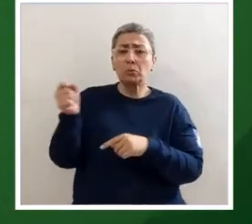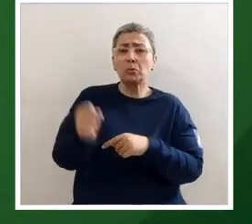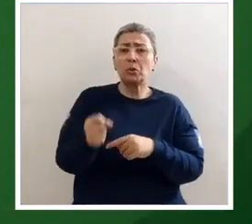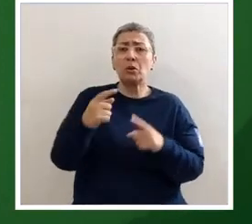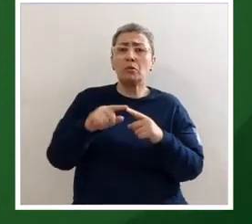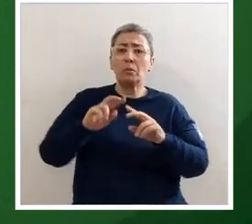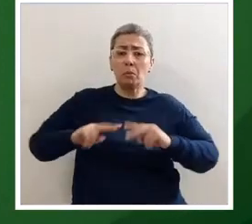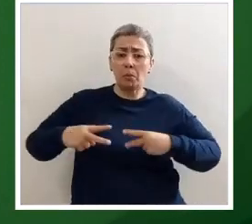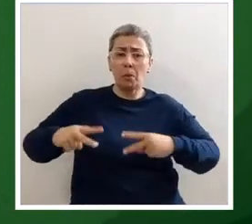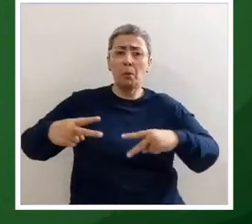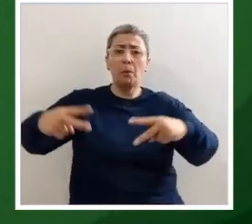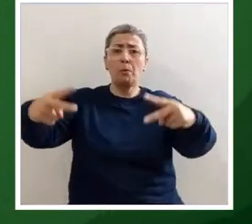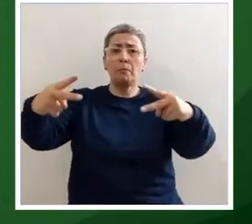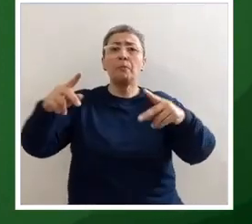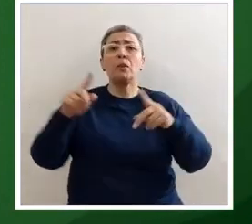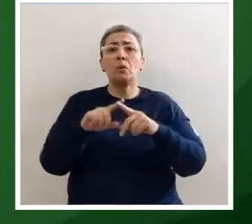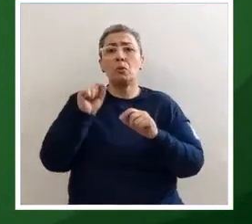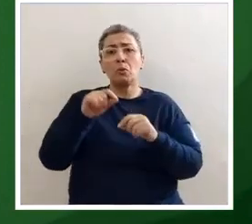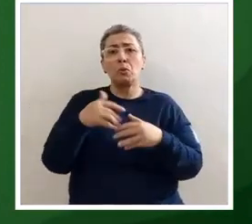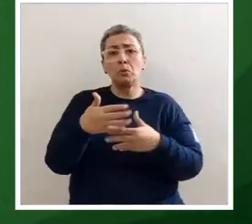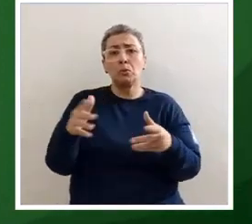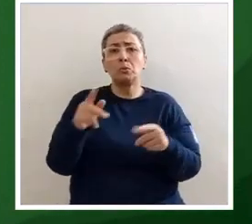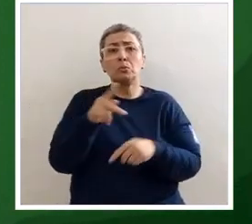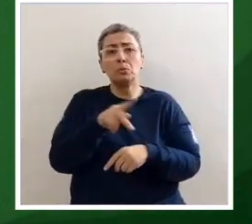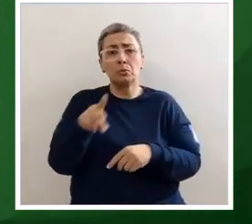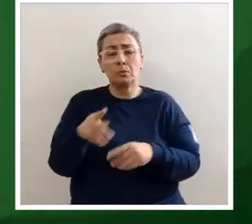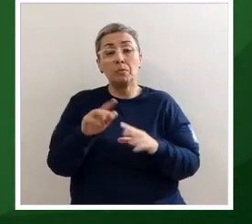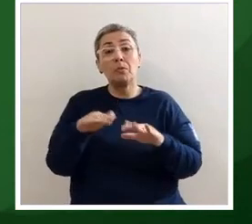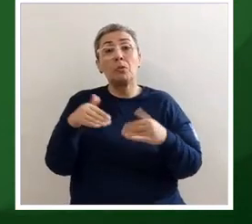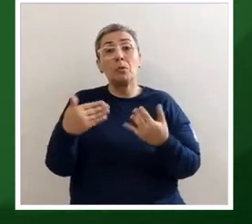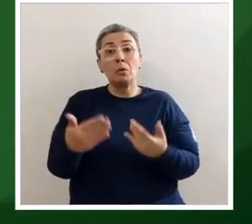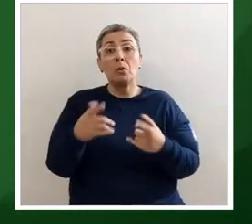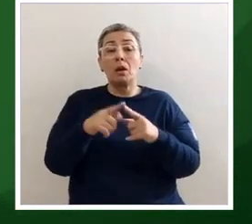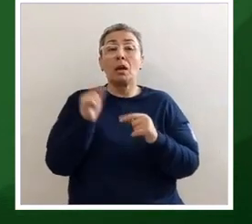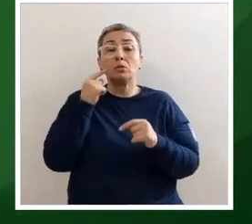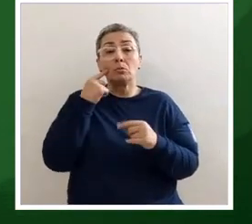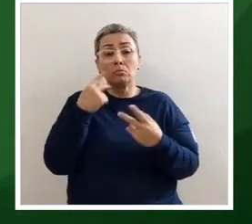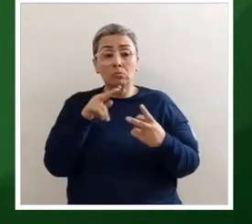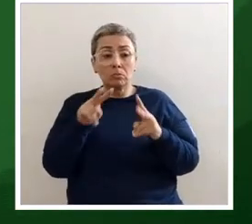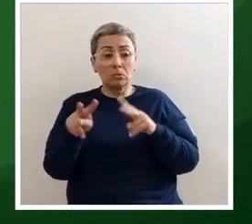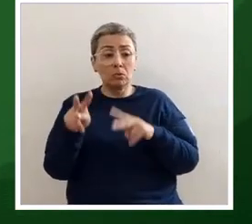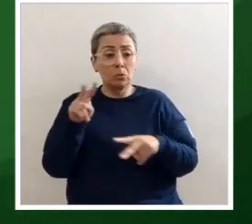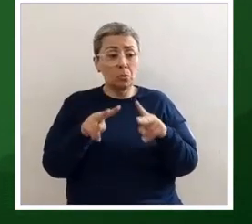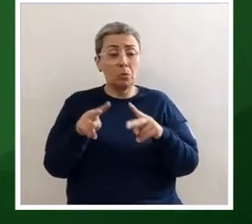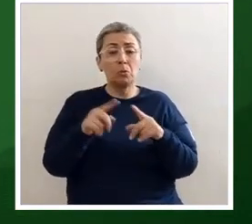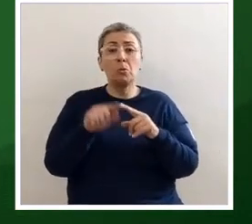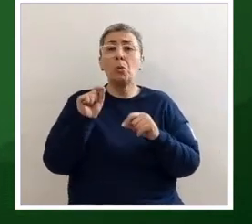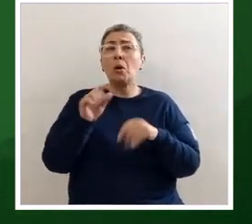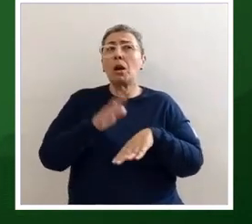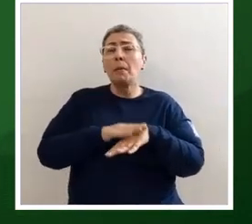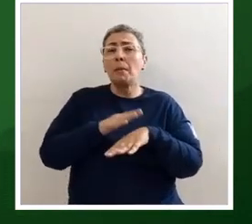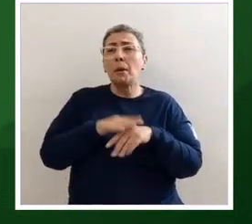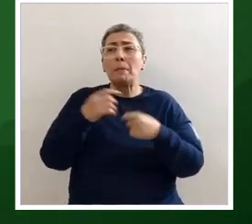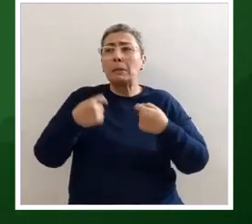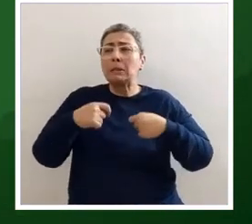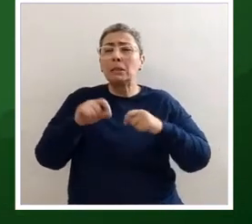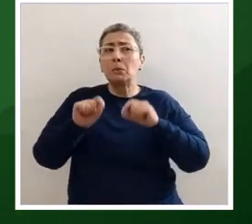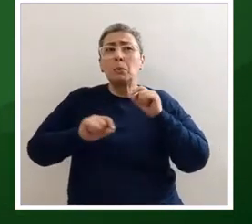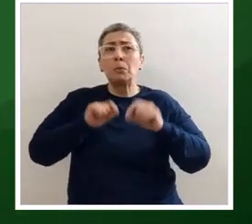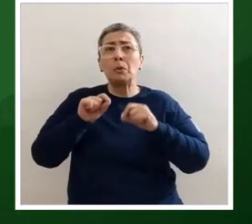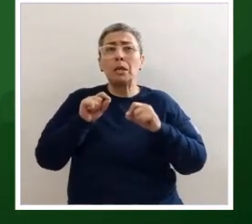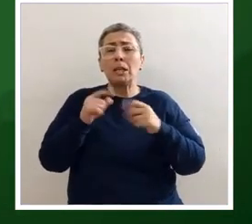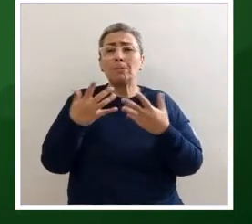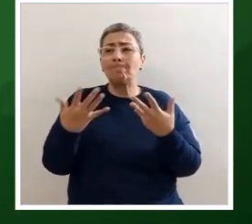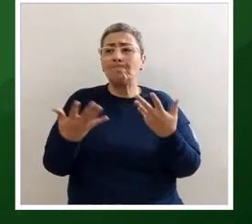vamos replicar para os outros quando nós olhamos O que que a gente precisava fazer em